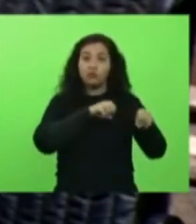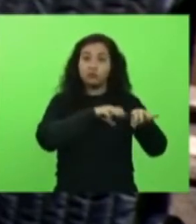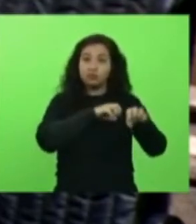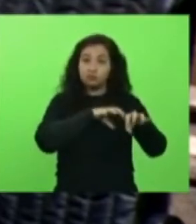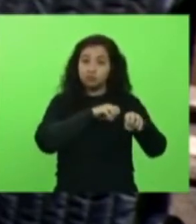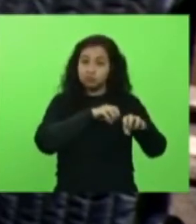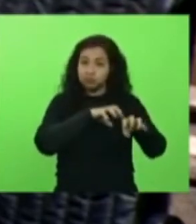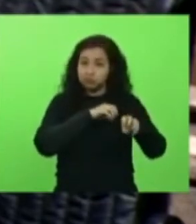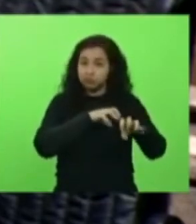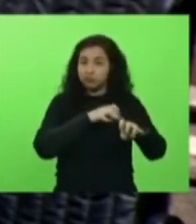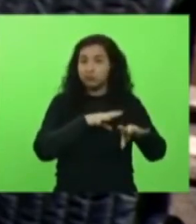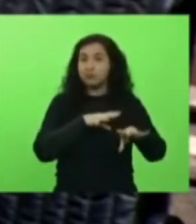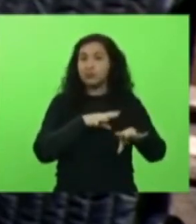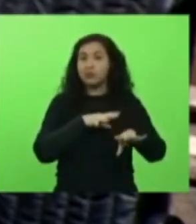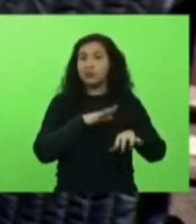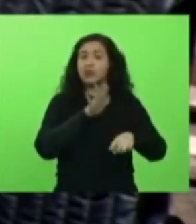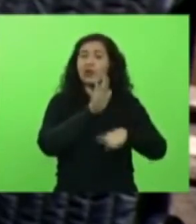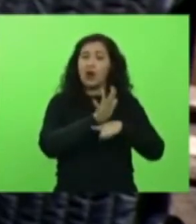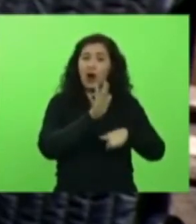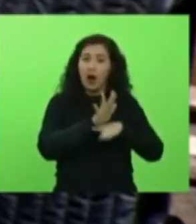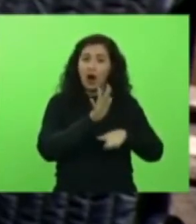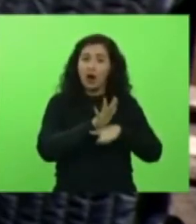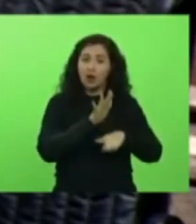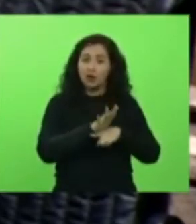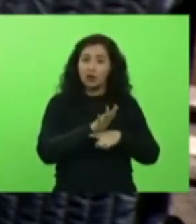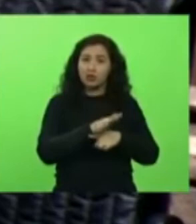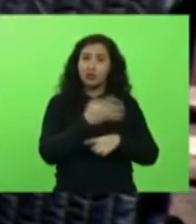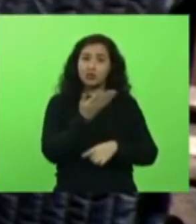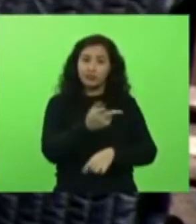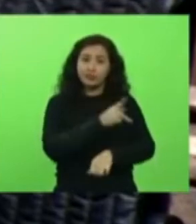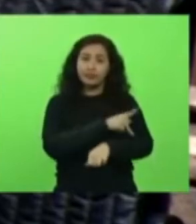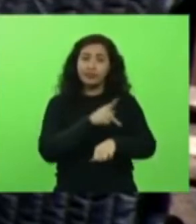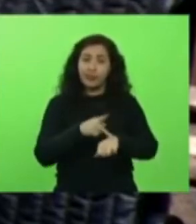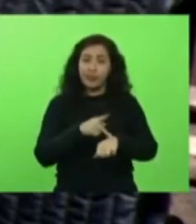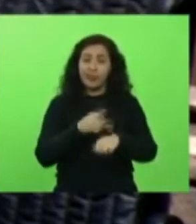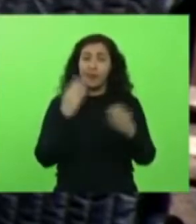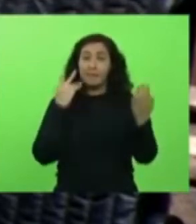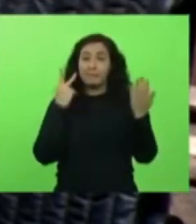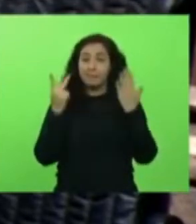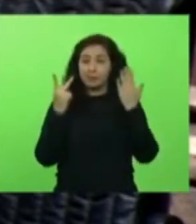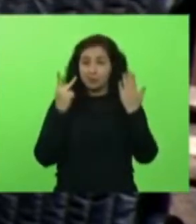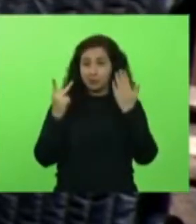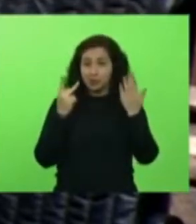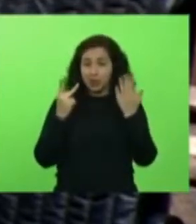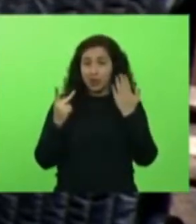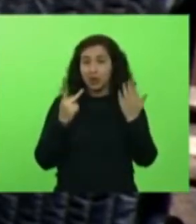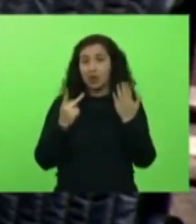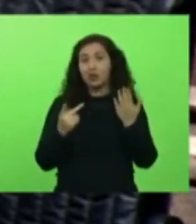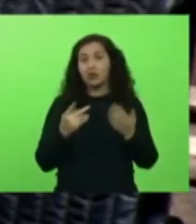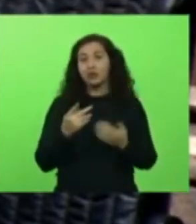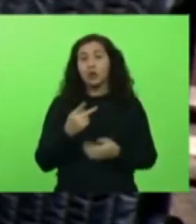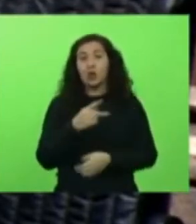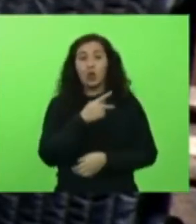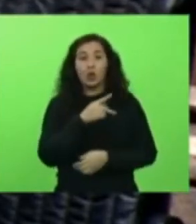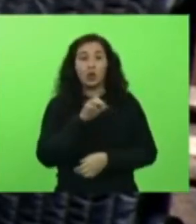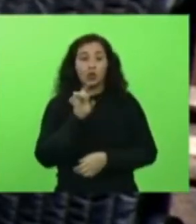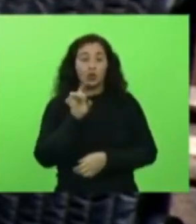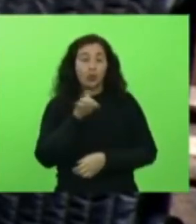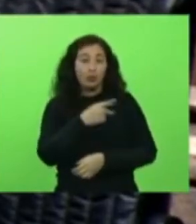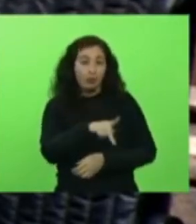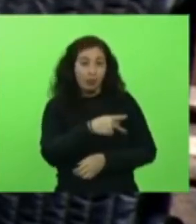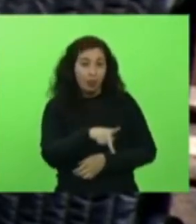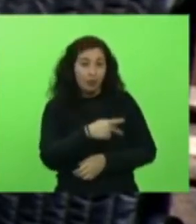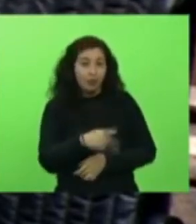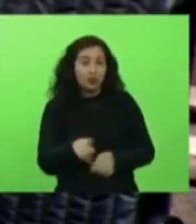possam dar um suporte pedagógico, psicológico, tanto para os professores quanto para os